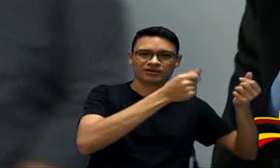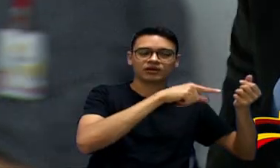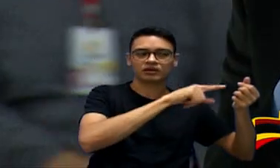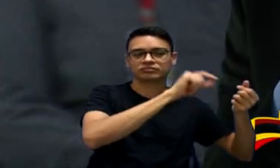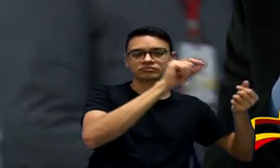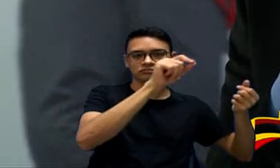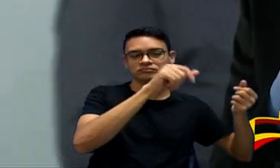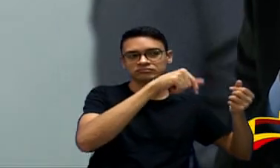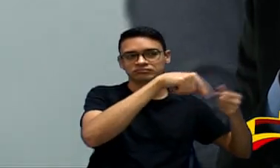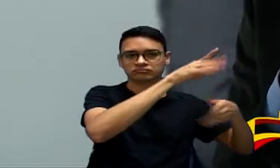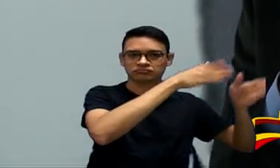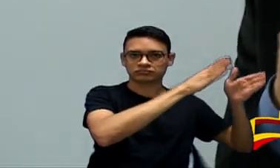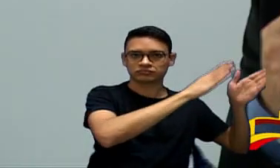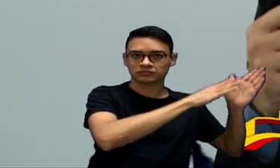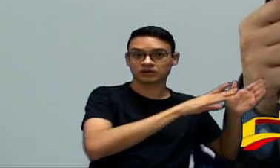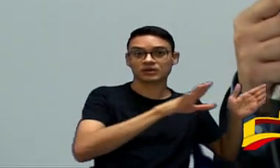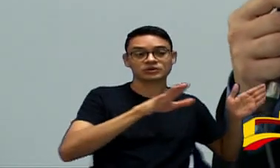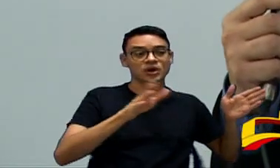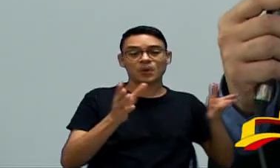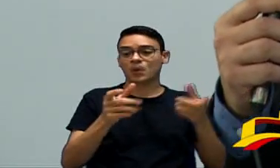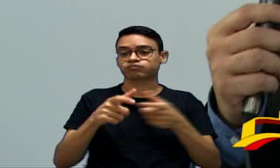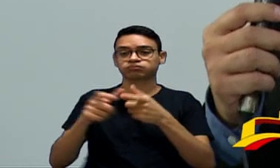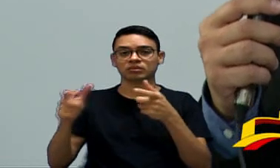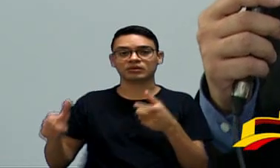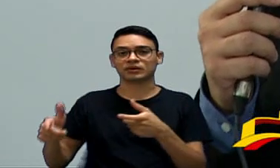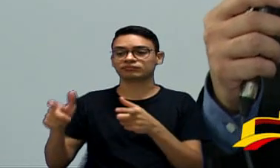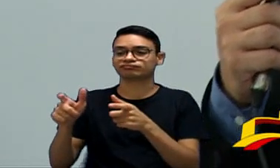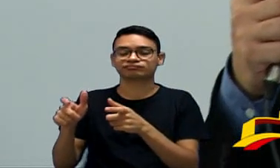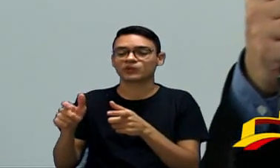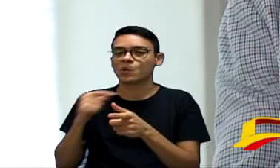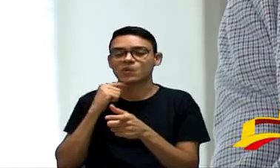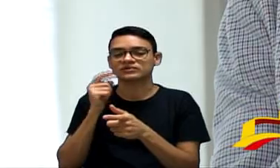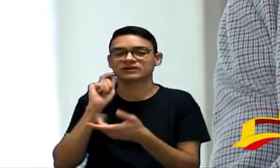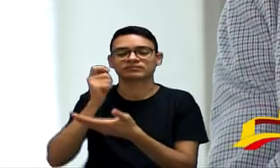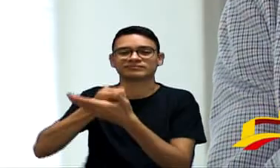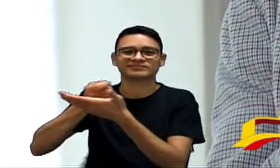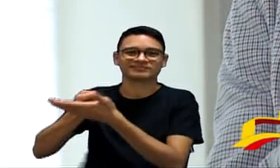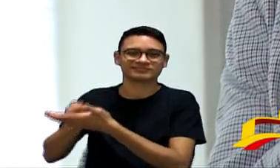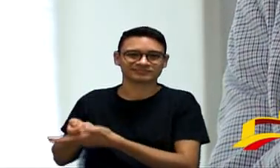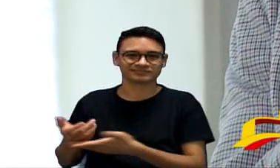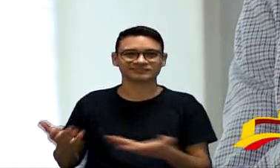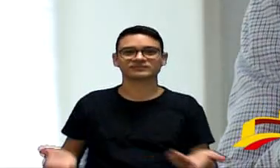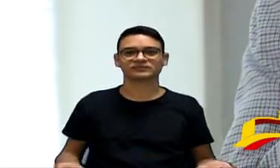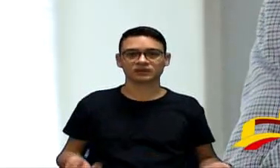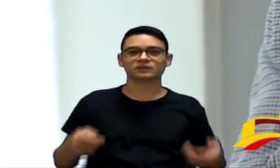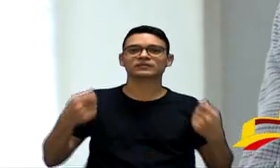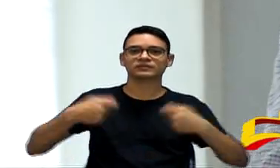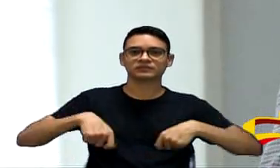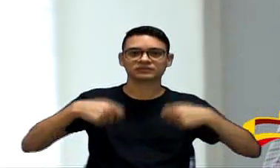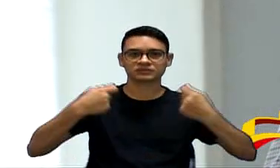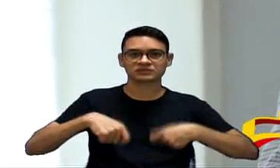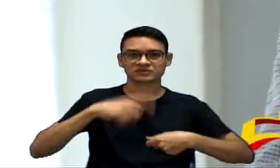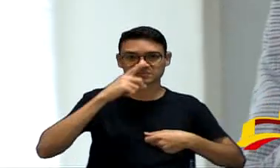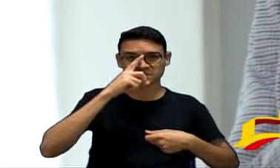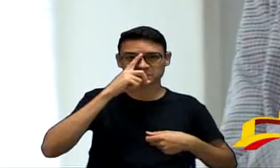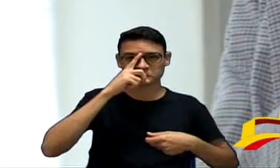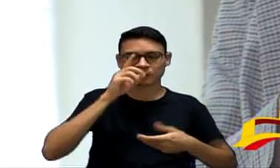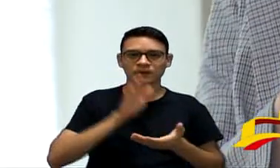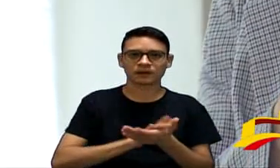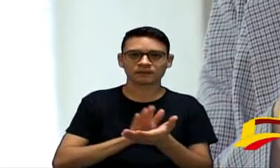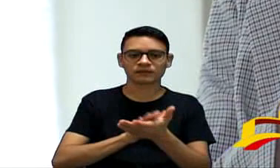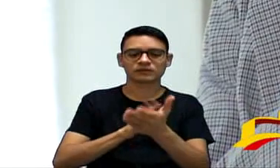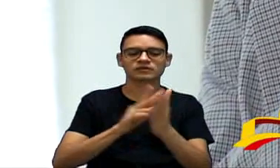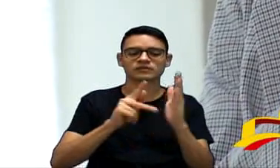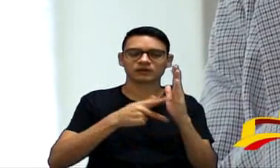Né? Elite dominante, ninguém, todo mundo é da... Hã? O pessoal do Por isso Júnior que eu Mesquita, quero parabenizar, né, a atividade que o Sindicato dos Metalúrgicos fez para toda a